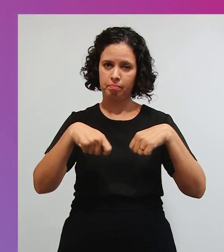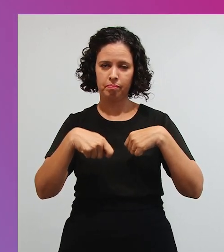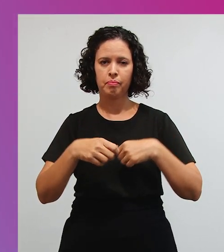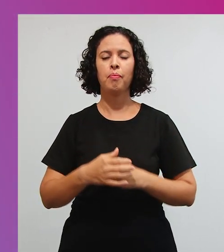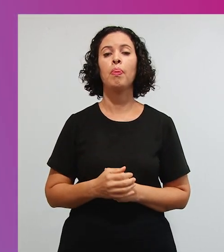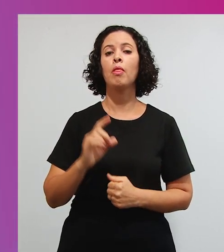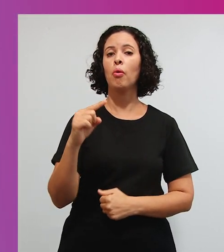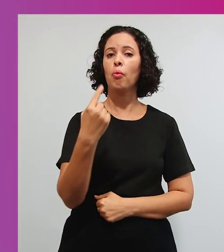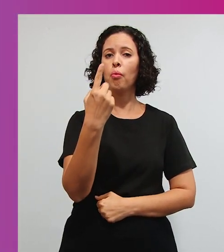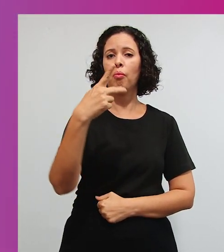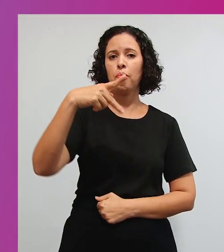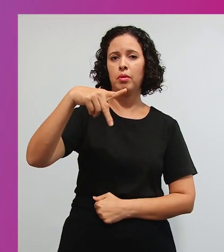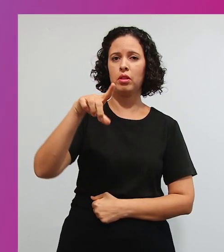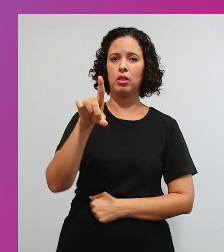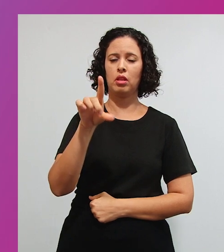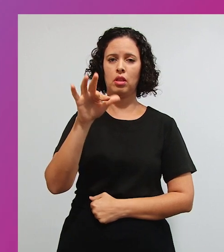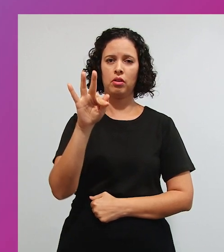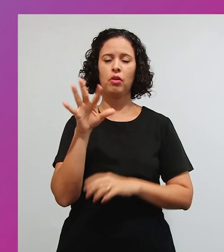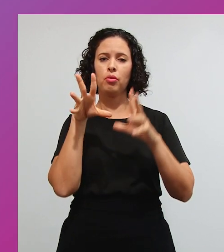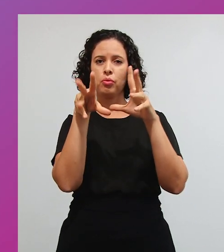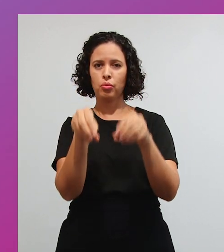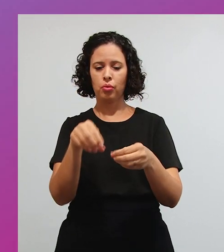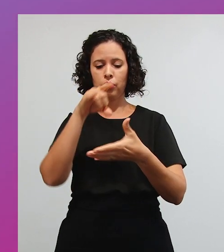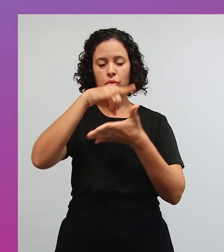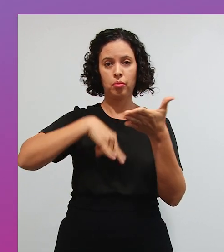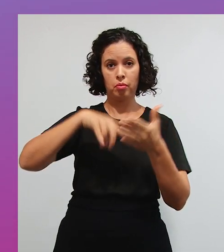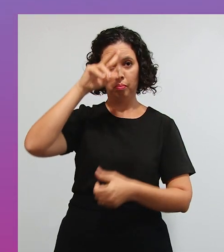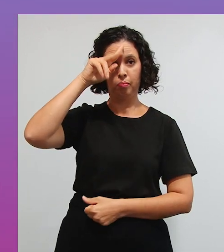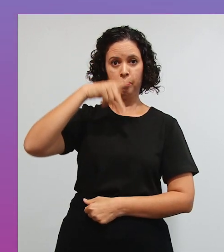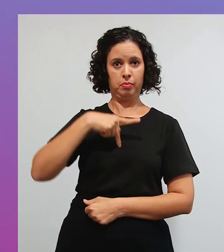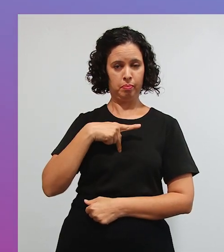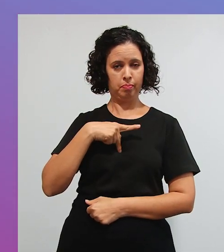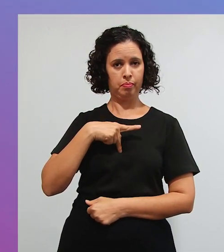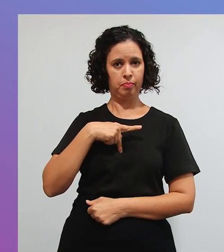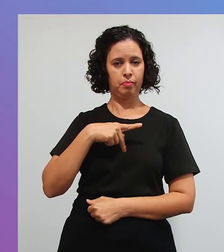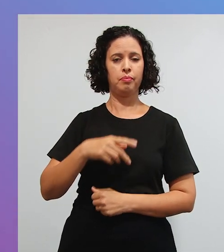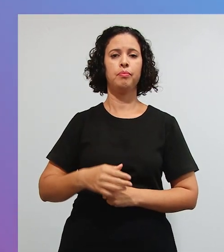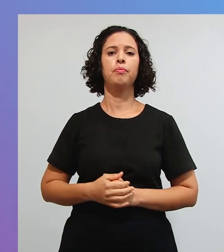Um arquivo PDF único com todos os documentos pessoais.